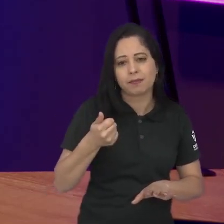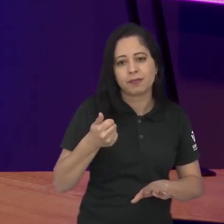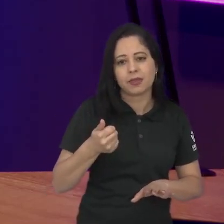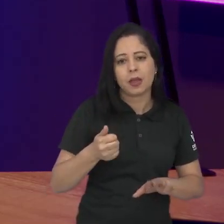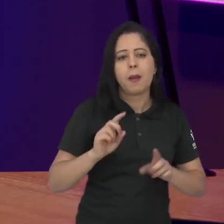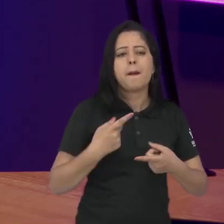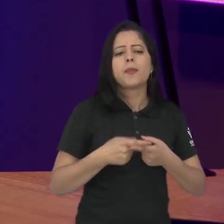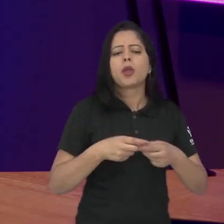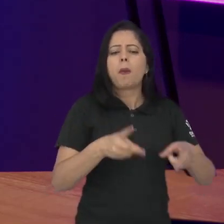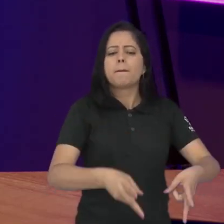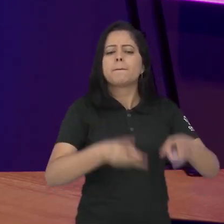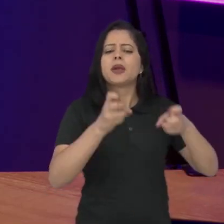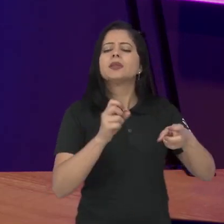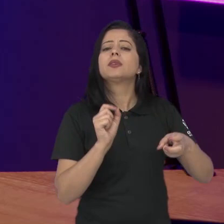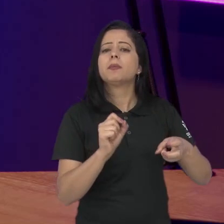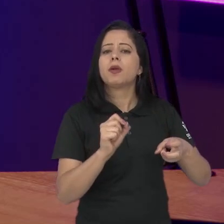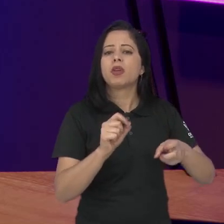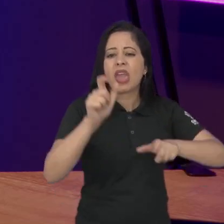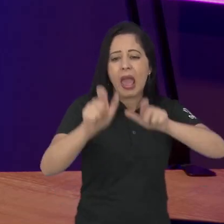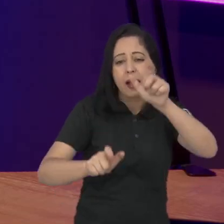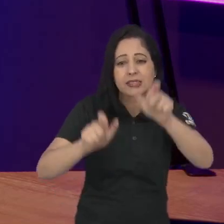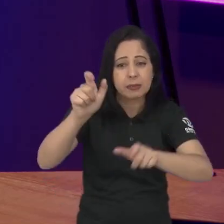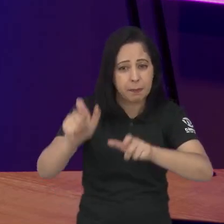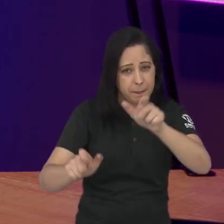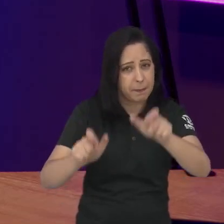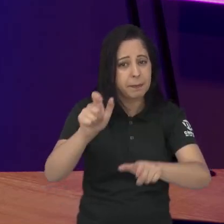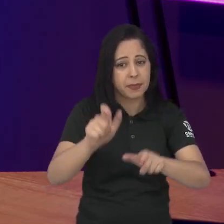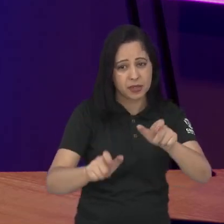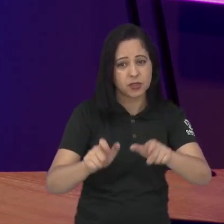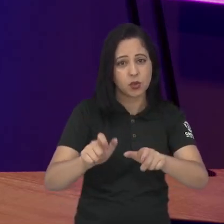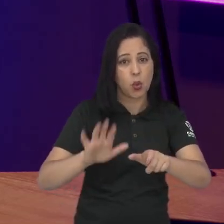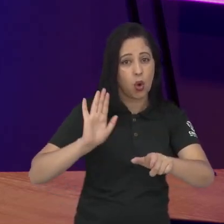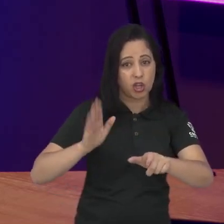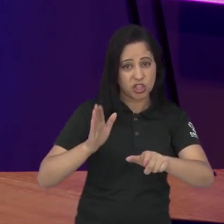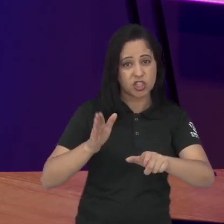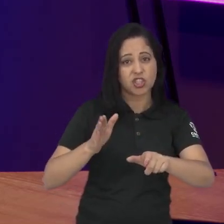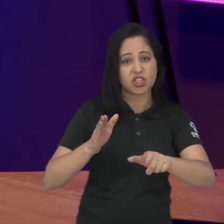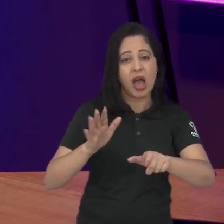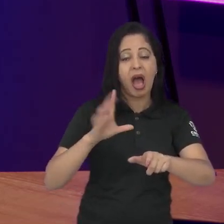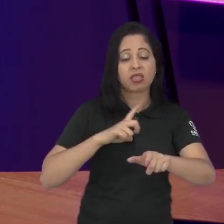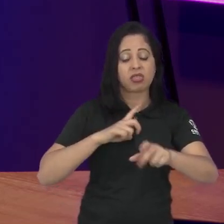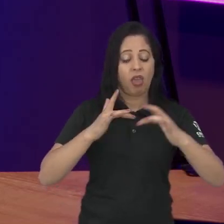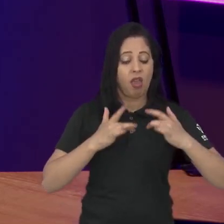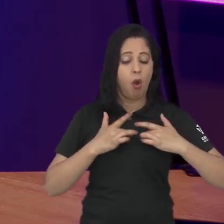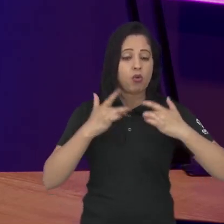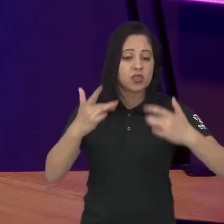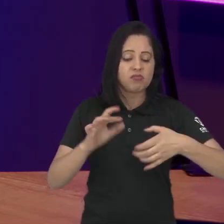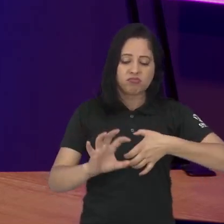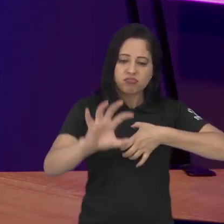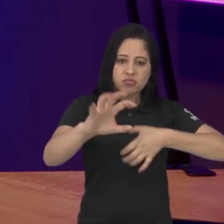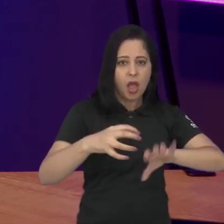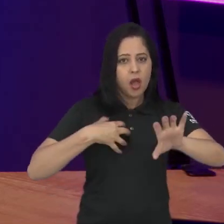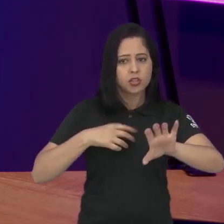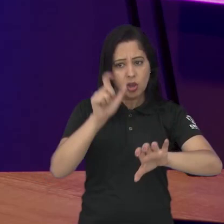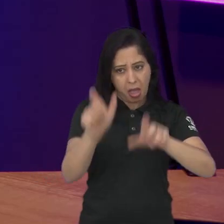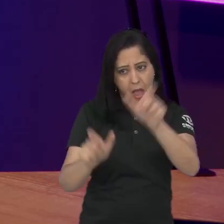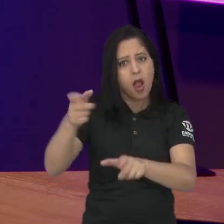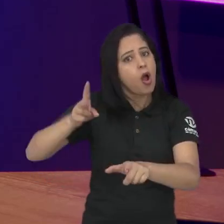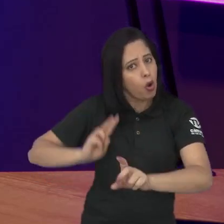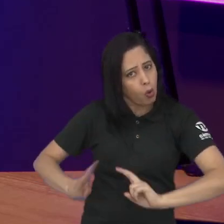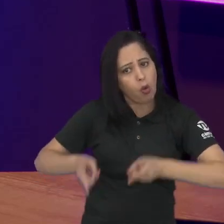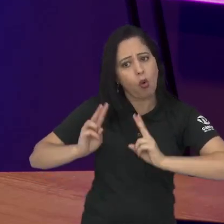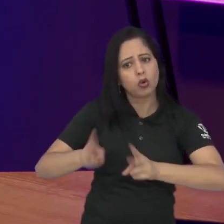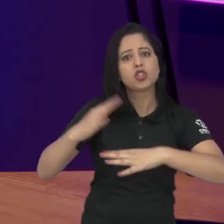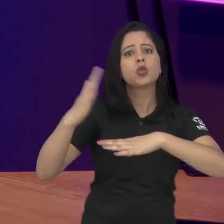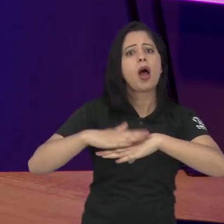parecido, porque o que eu vi foram que pessoas que já tinham esse perfil mais altruísta, de pensar nos outros, elas